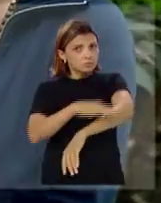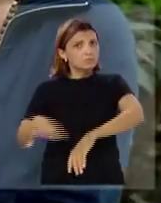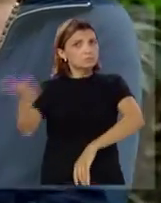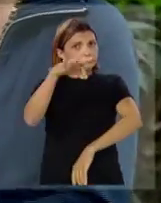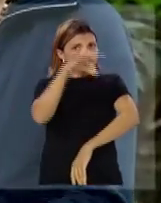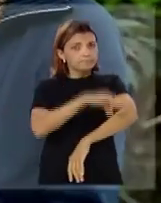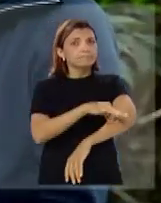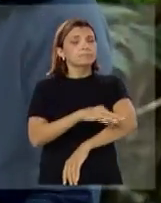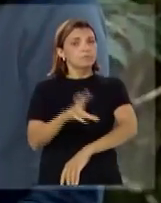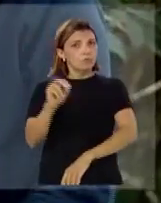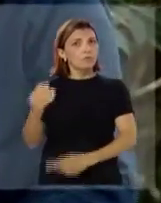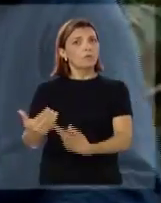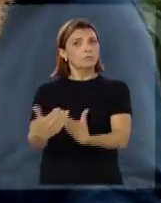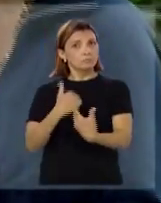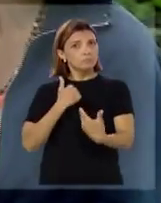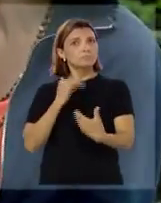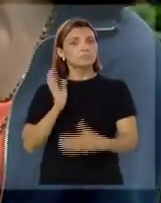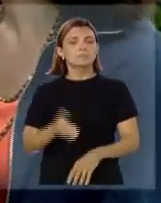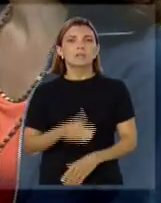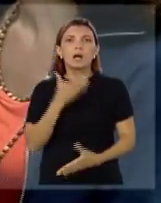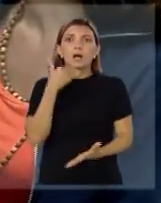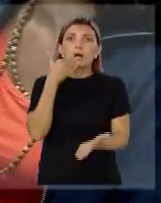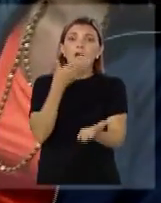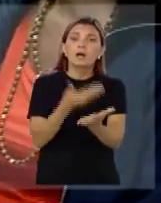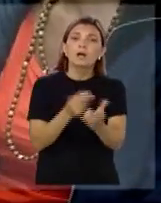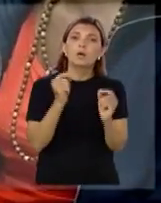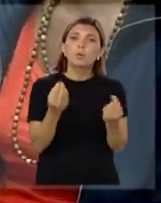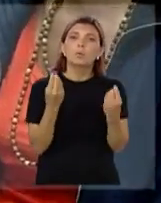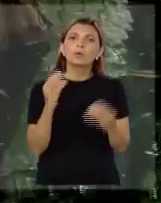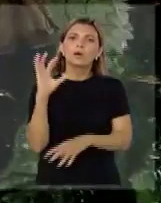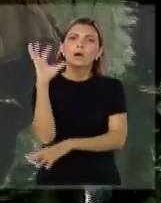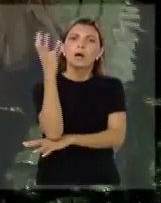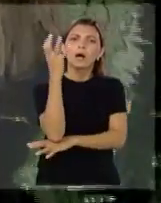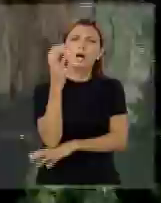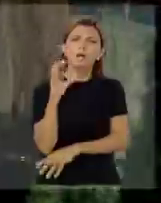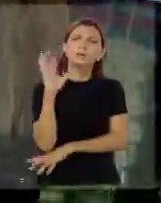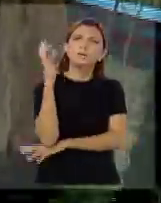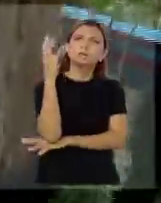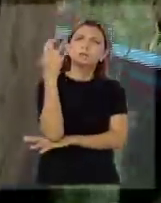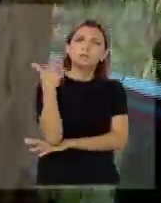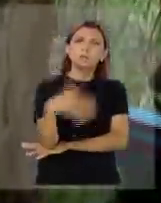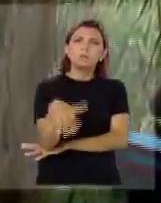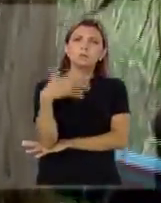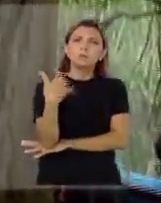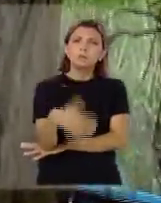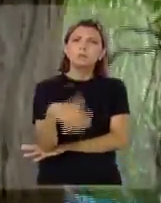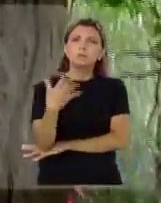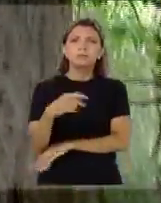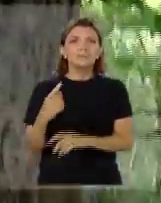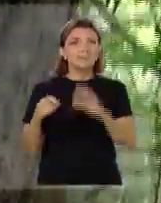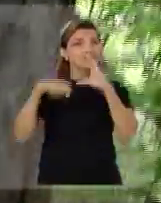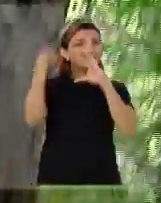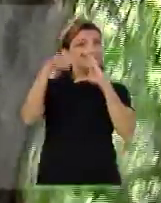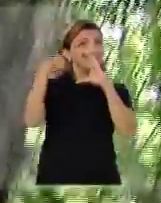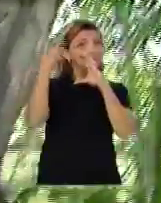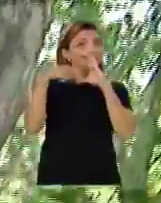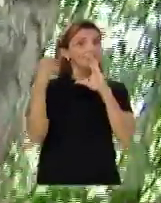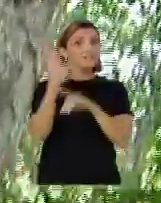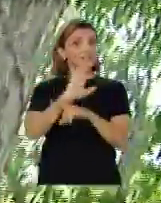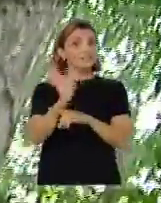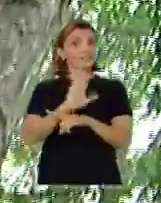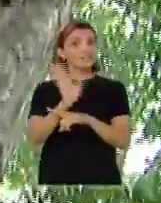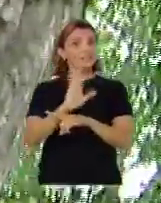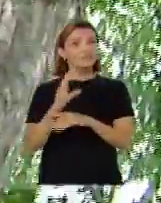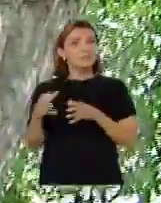roupa de manga comprida por causa dos insetos. Agora, eu tô impressionado com o tamanho dessas árvores gigantes. Olha isso. A gente podia gravar um filme